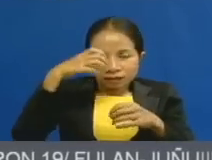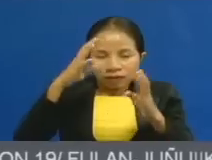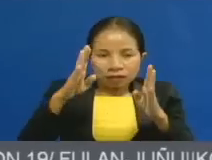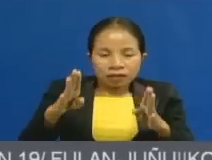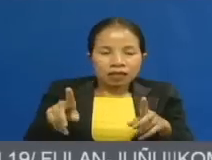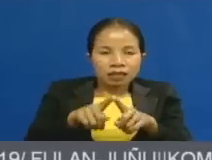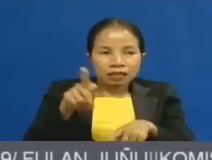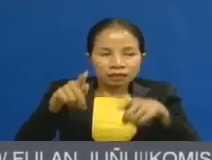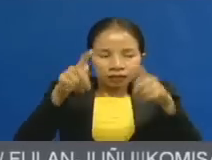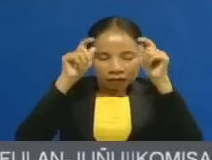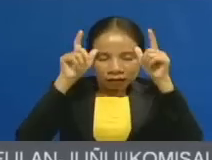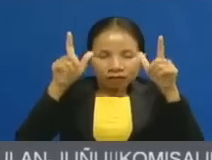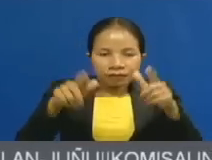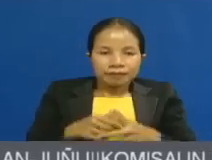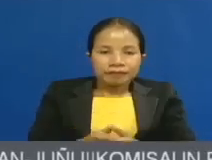hanesan si dalam timor